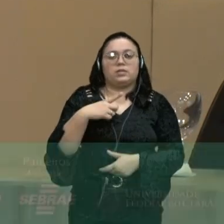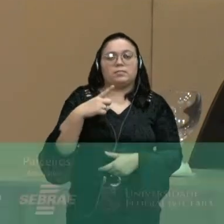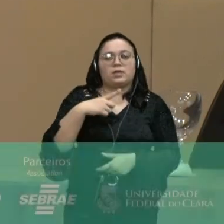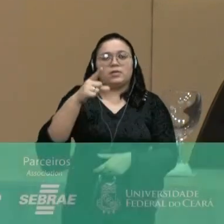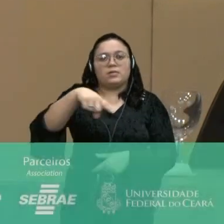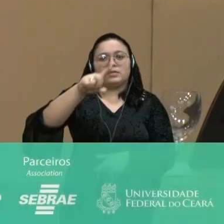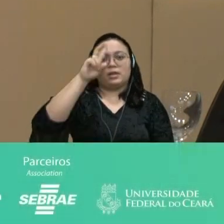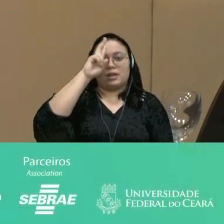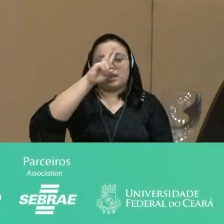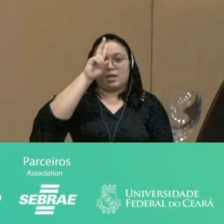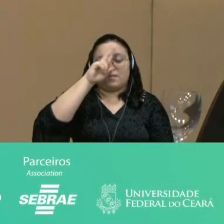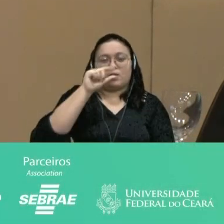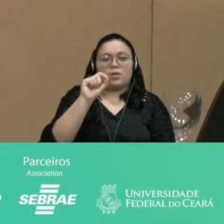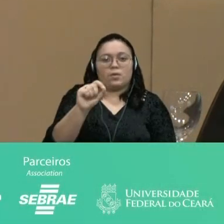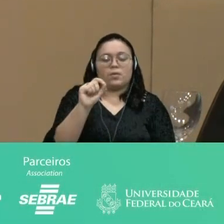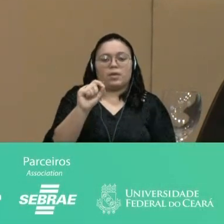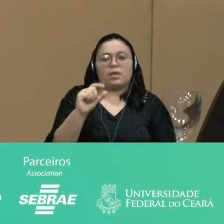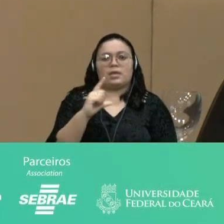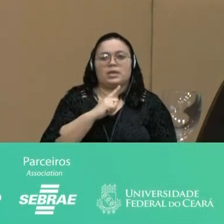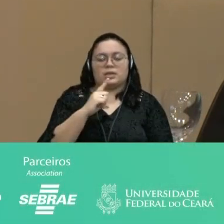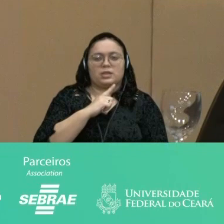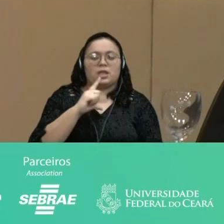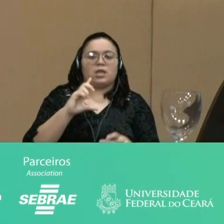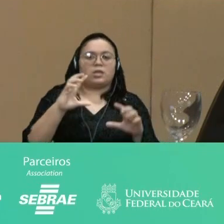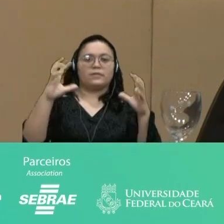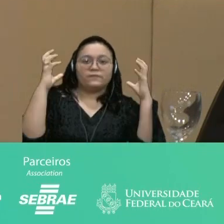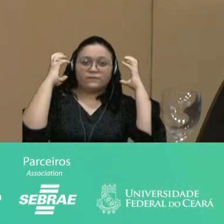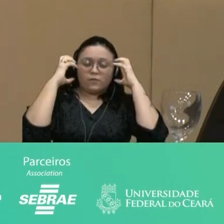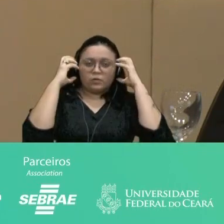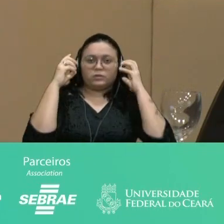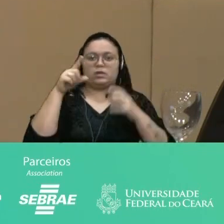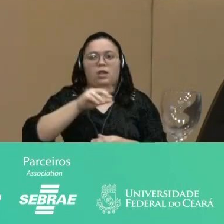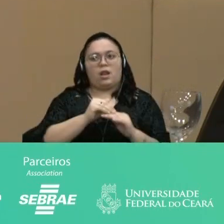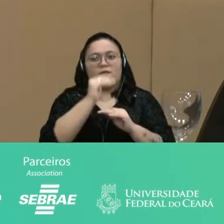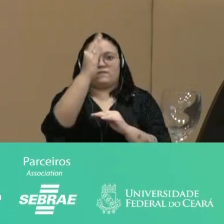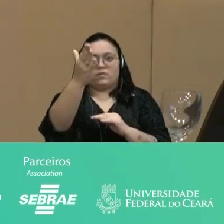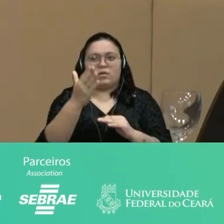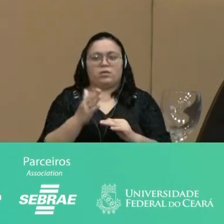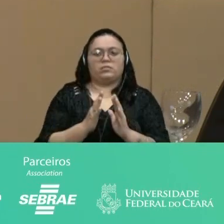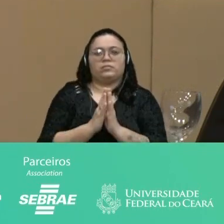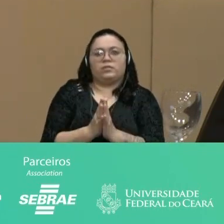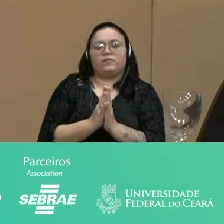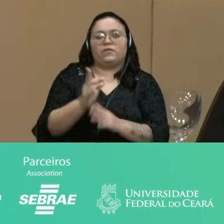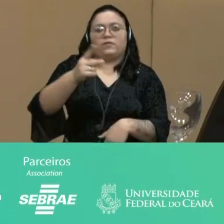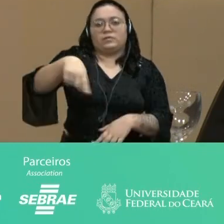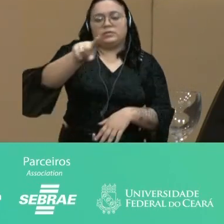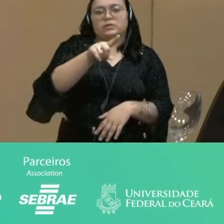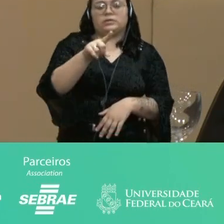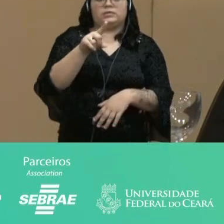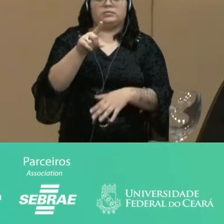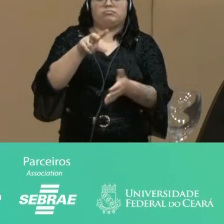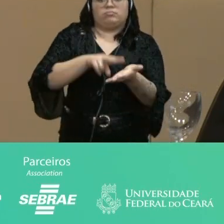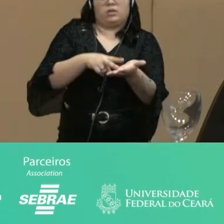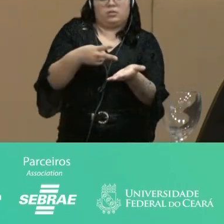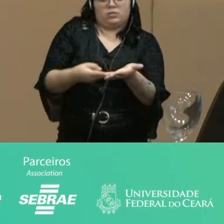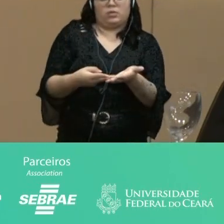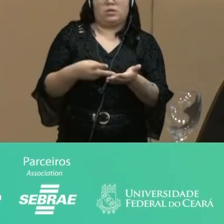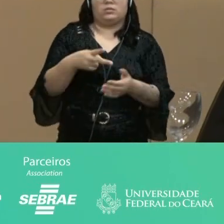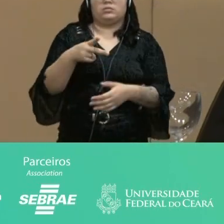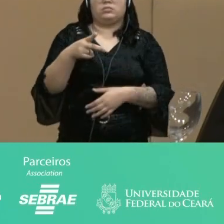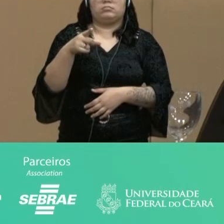Lembrem-se que temos os fones, né, os headphones lá fora, para os nossos tradutores, tá